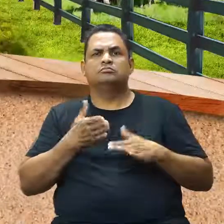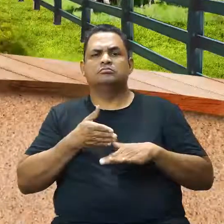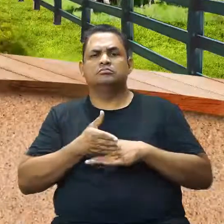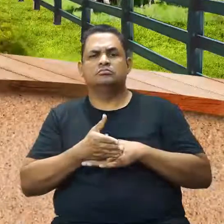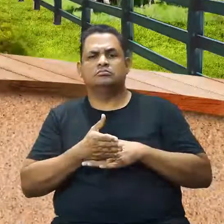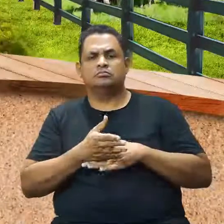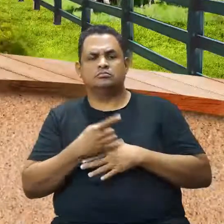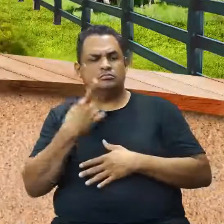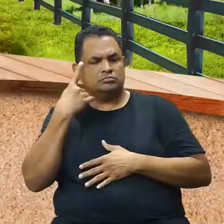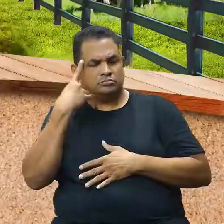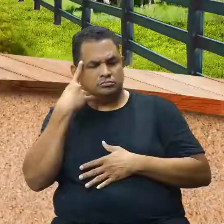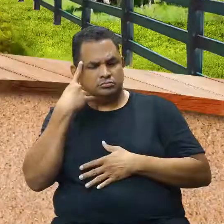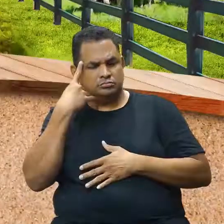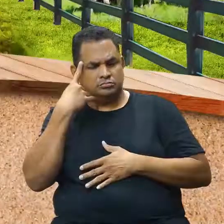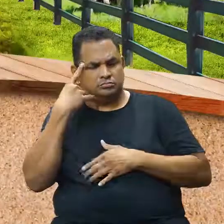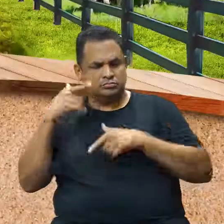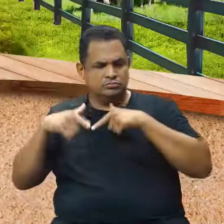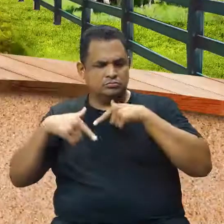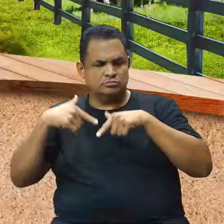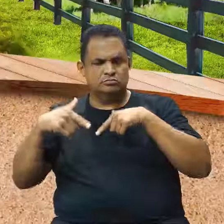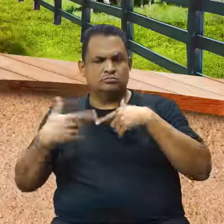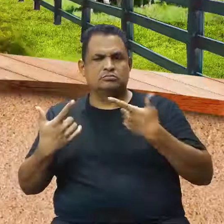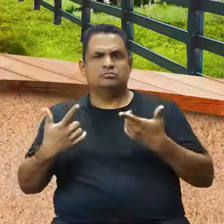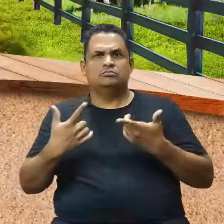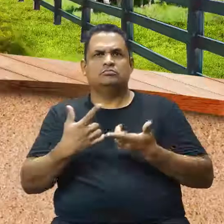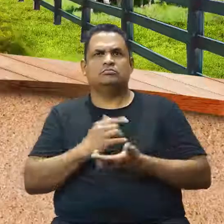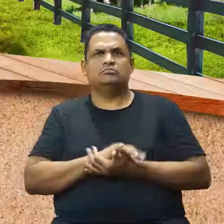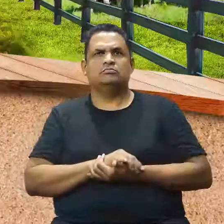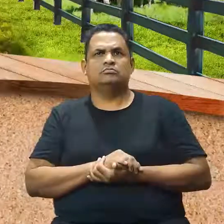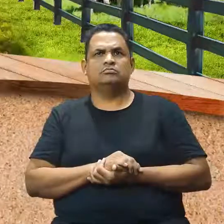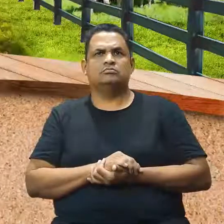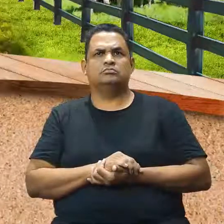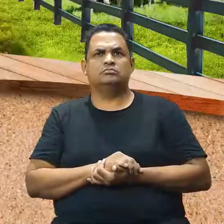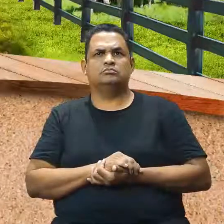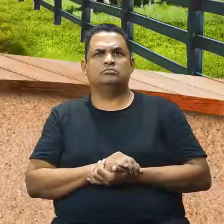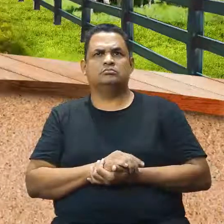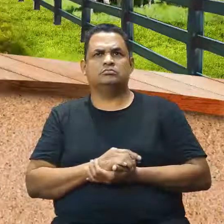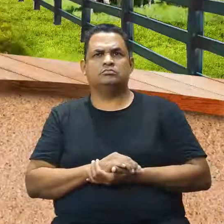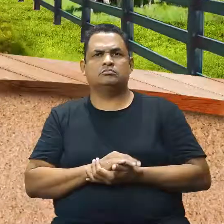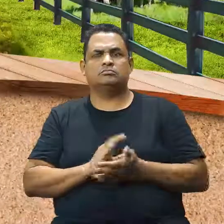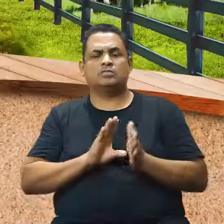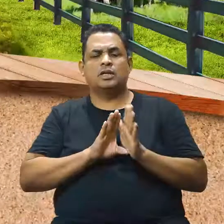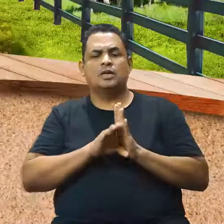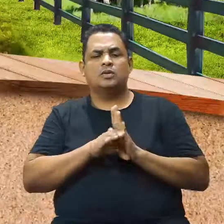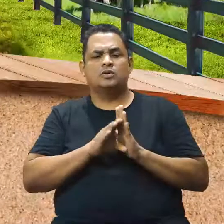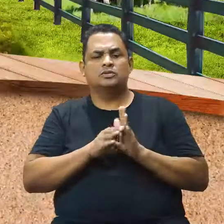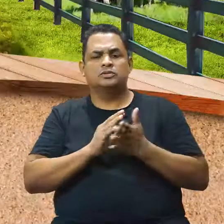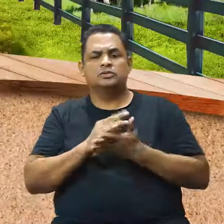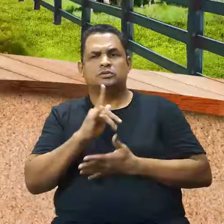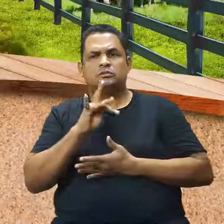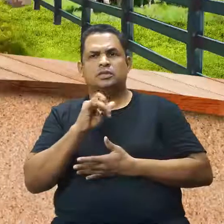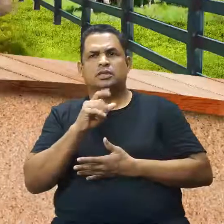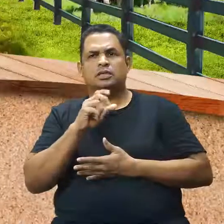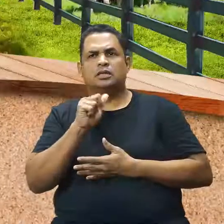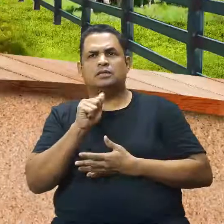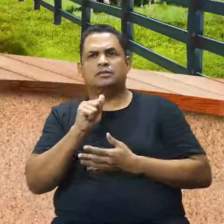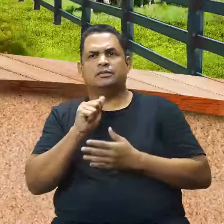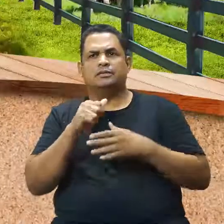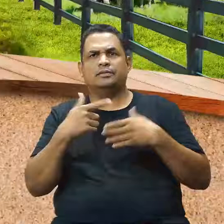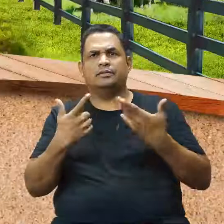aquela mentalidade de produção, aí a gente tem aquele conceito de praga, que